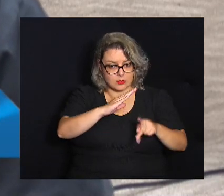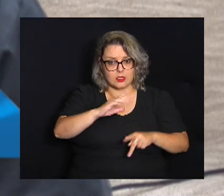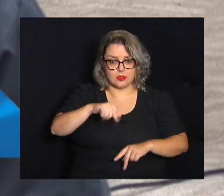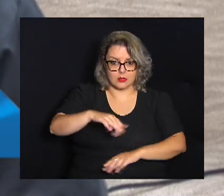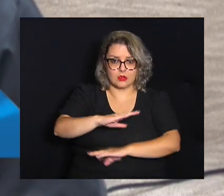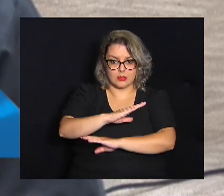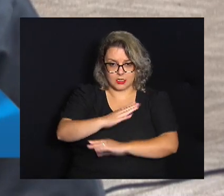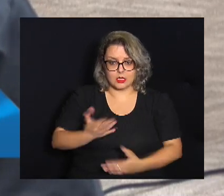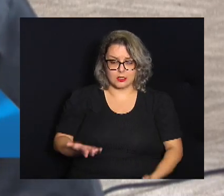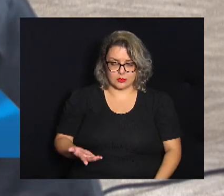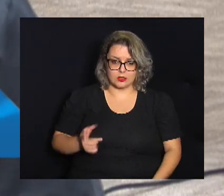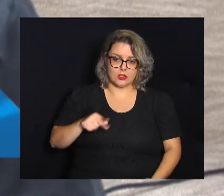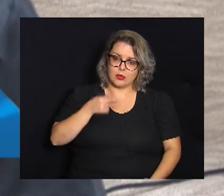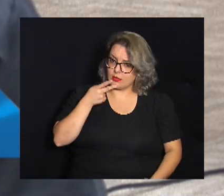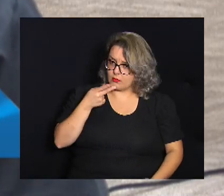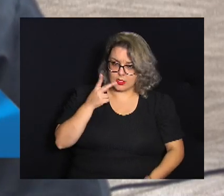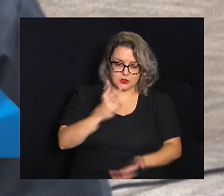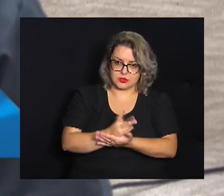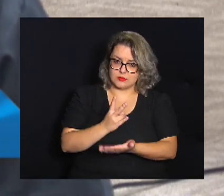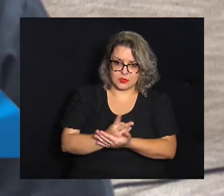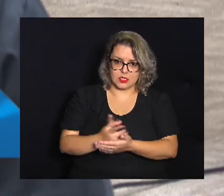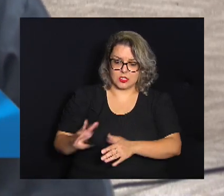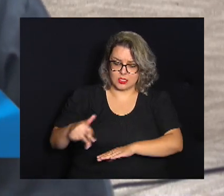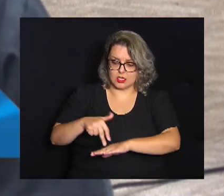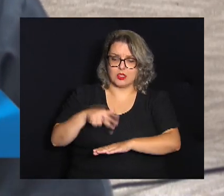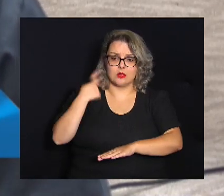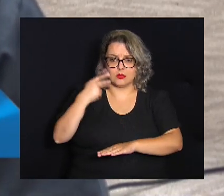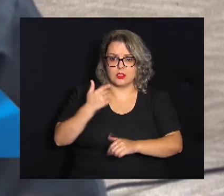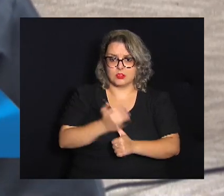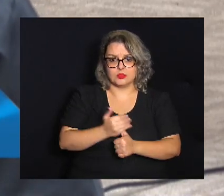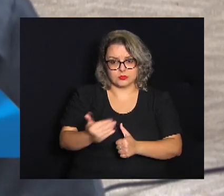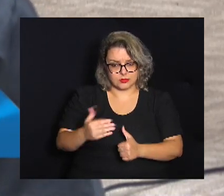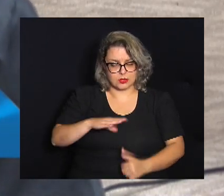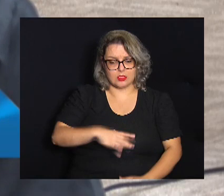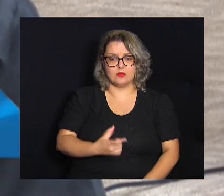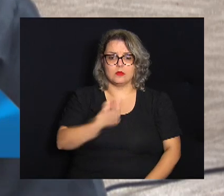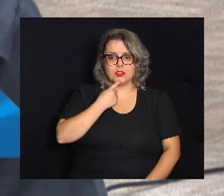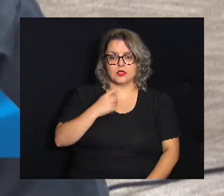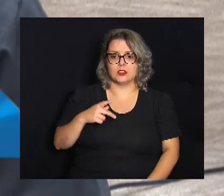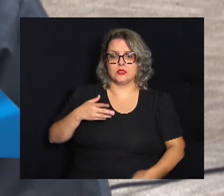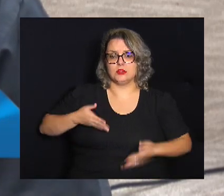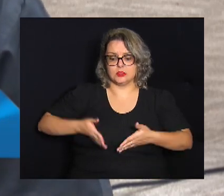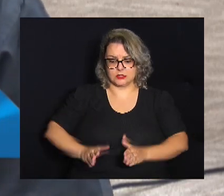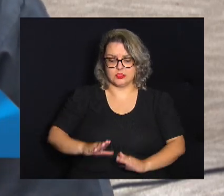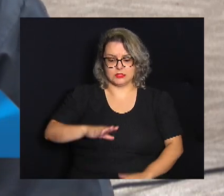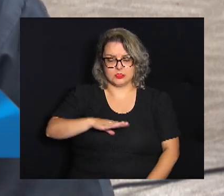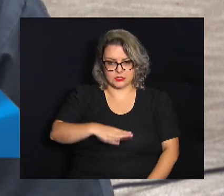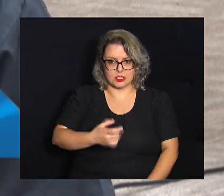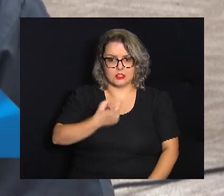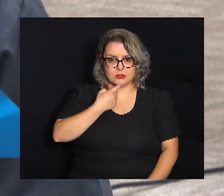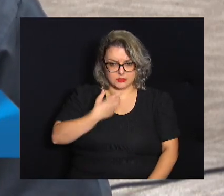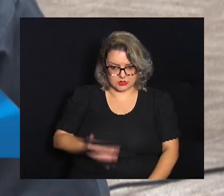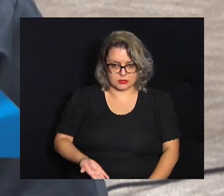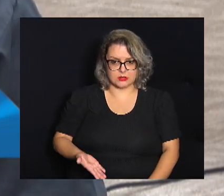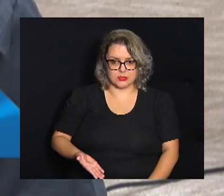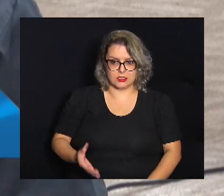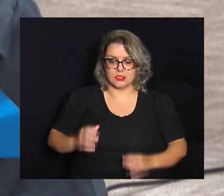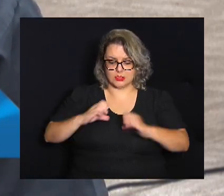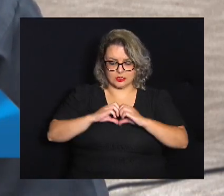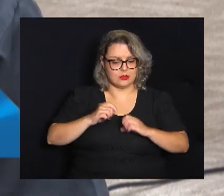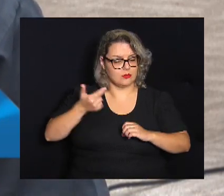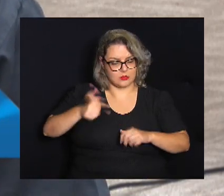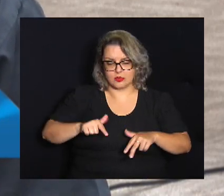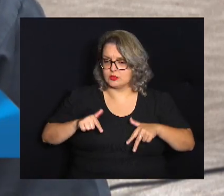Municipal. E é o que eu falo sempre, enquanto eu estiver vereador do município de Campinas, cidade que eu nasci, que eu amo, eu vou continuar